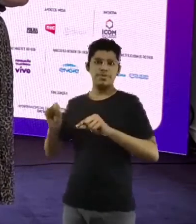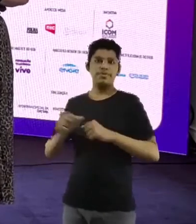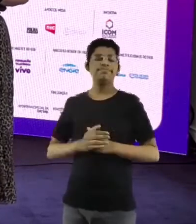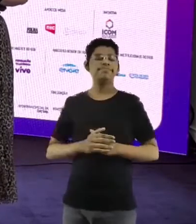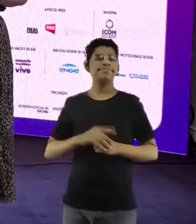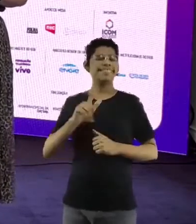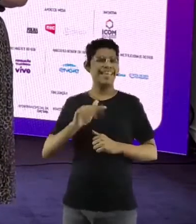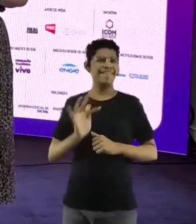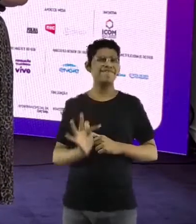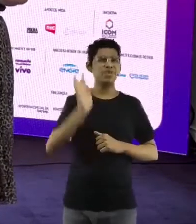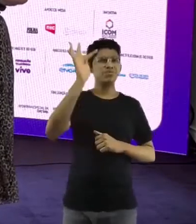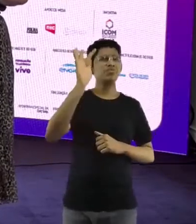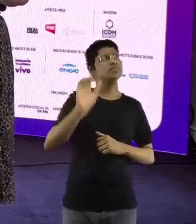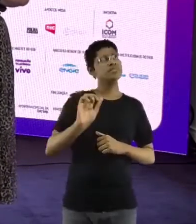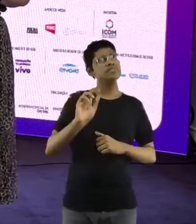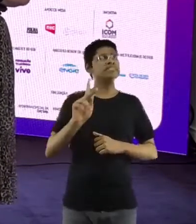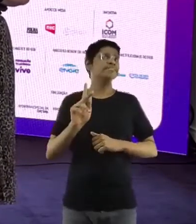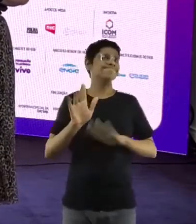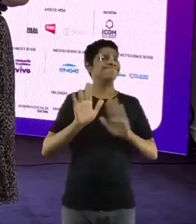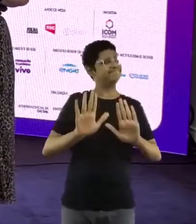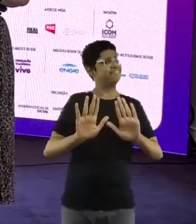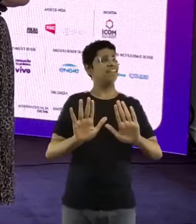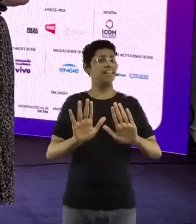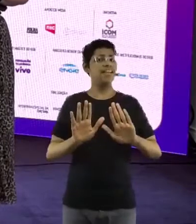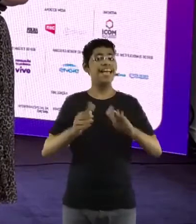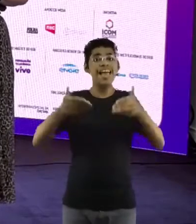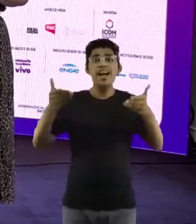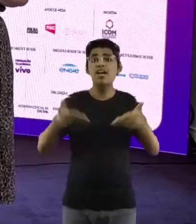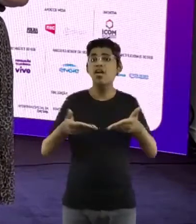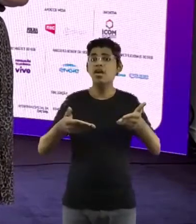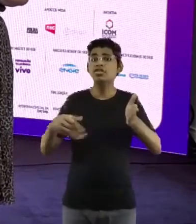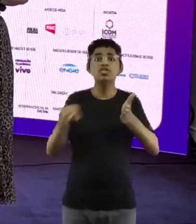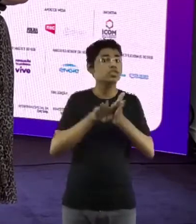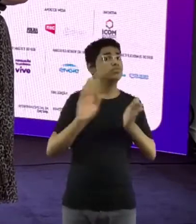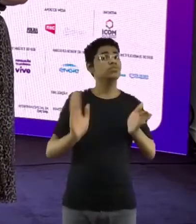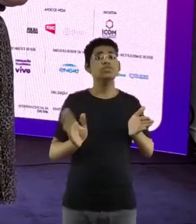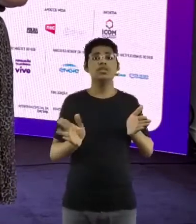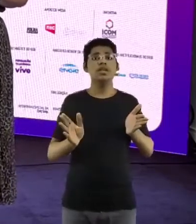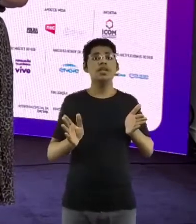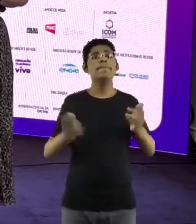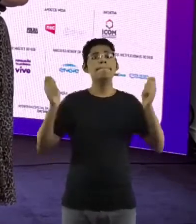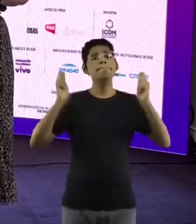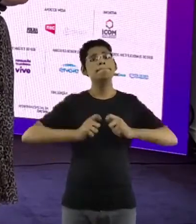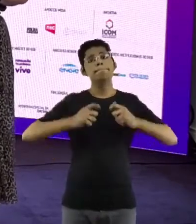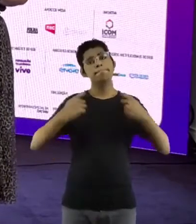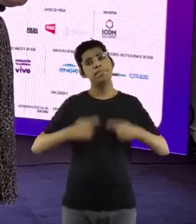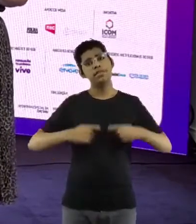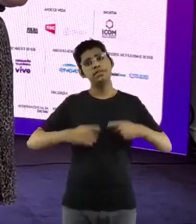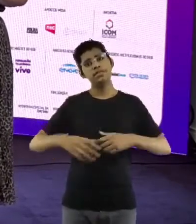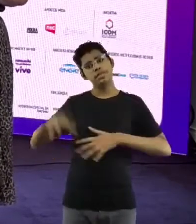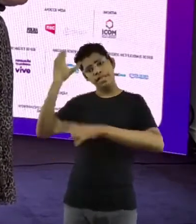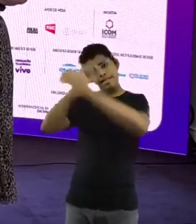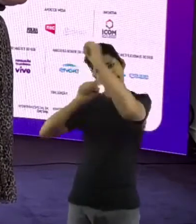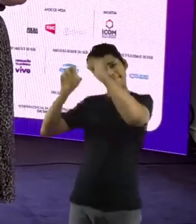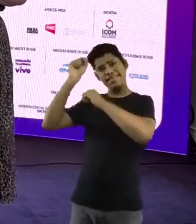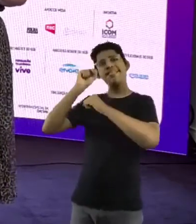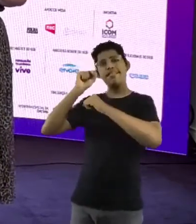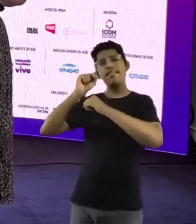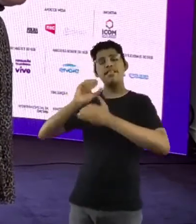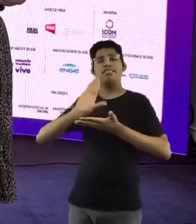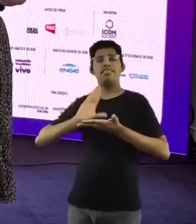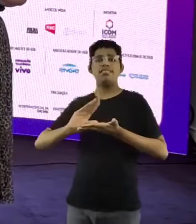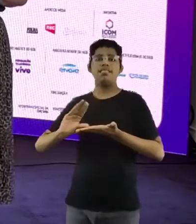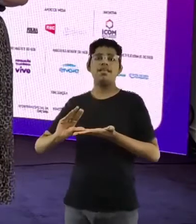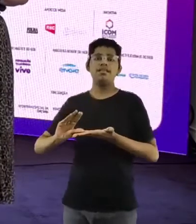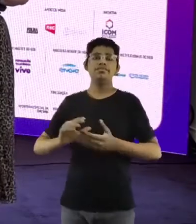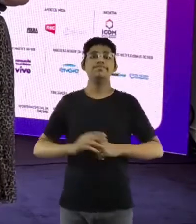habilidade que já chegou, é a habilidade que a gente precisa ter, e nós estamos aqui juntas e juntos com uma rede enorme para desmistificar